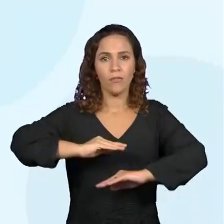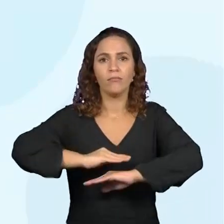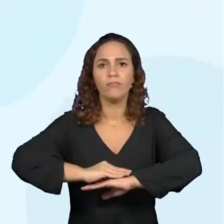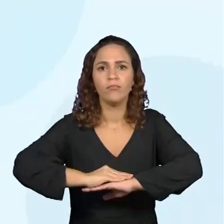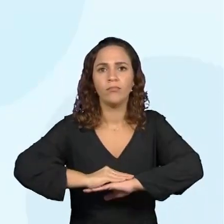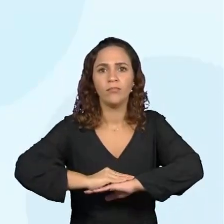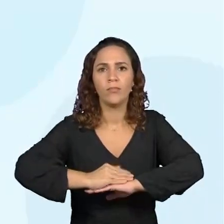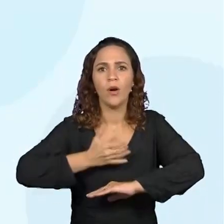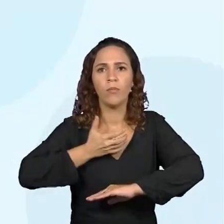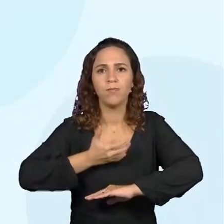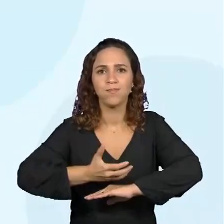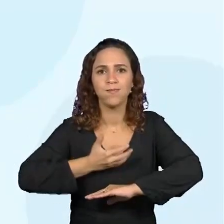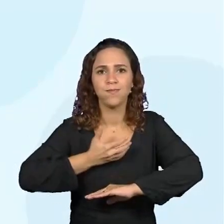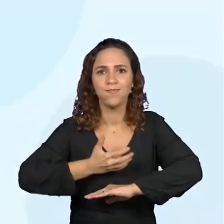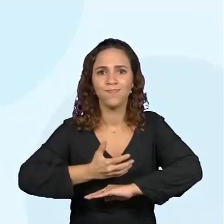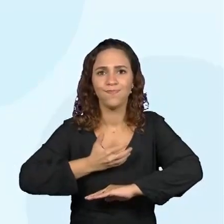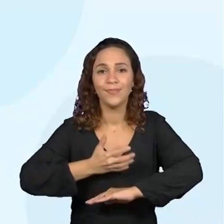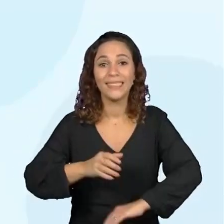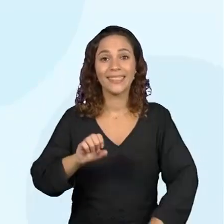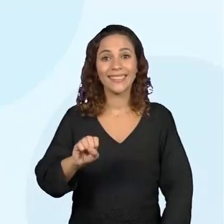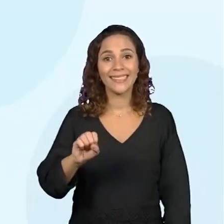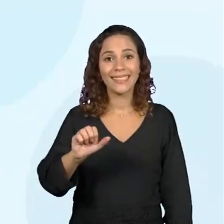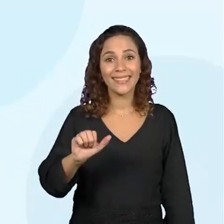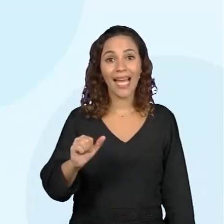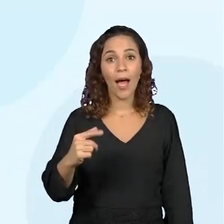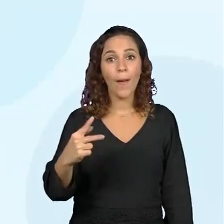erro. Olha só.